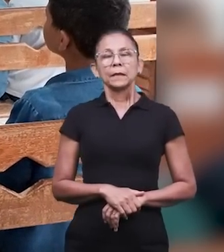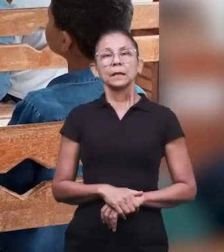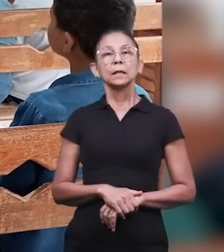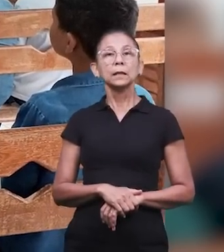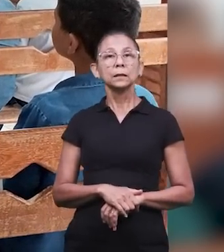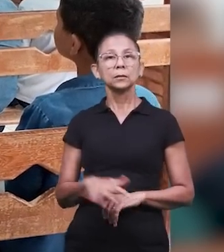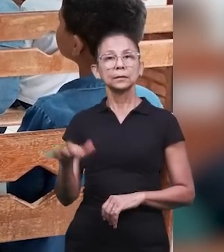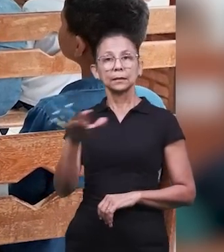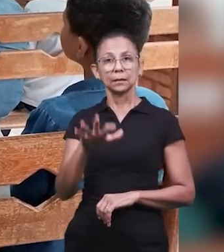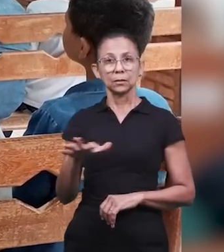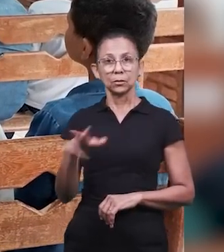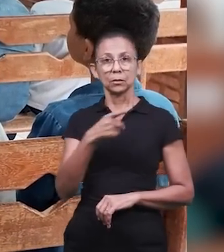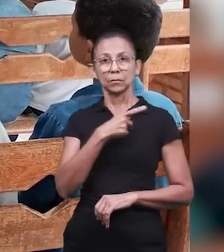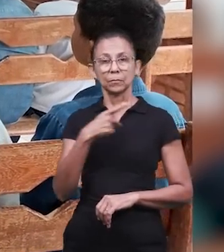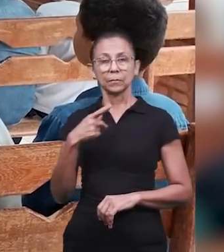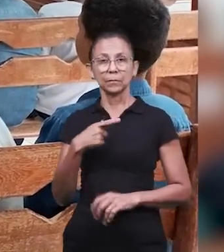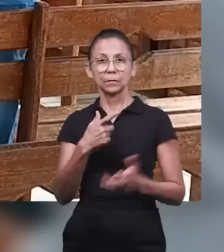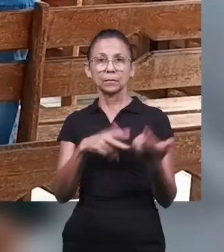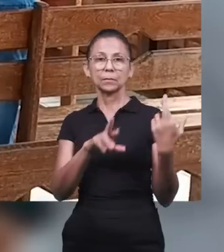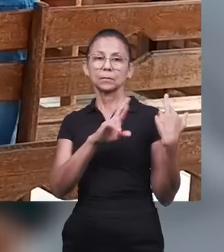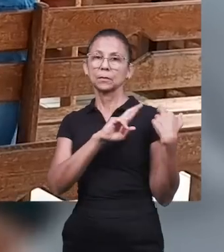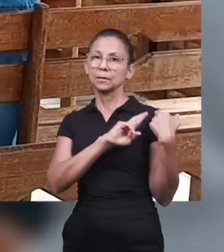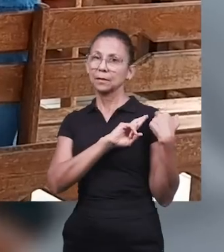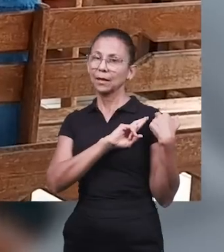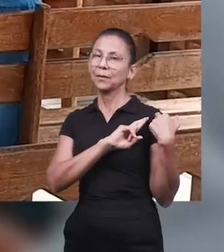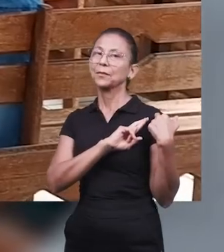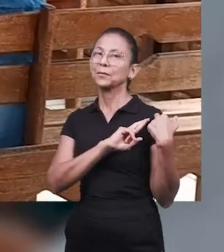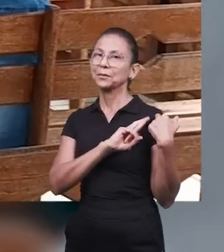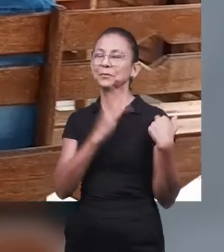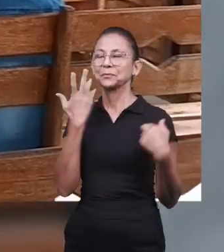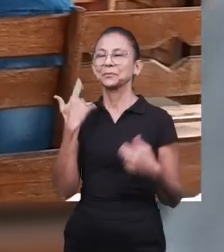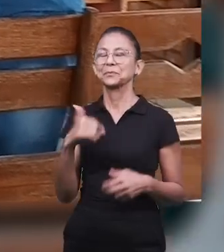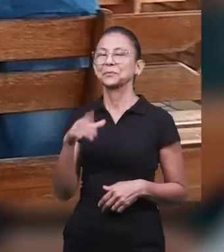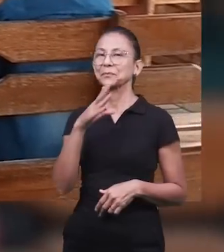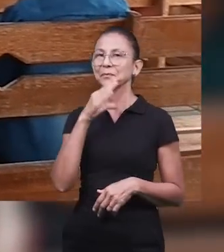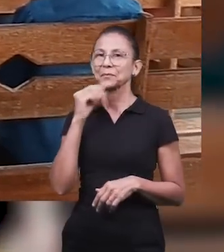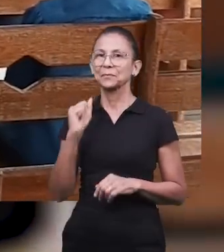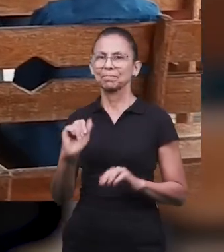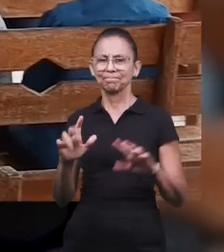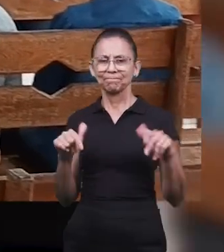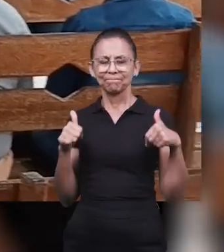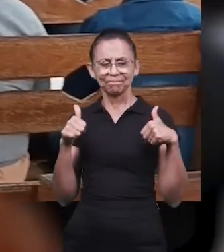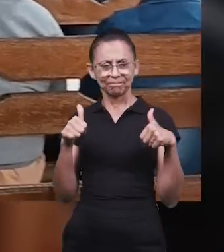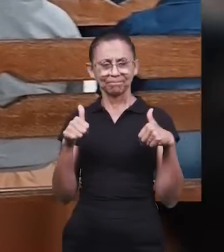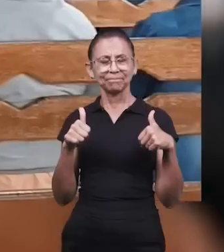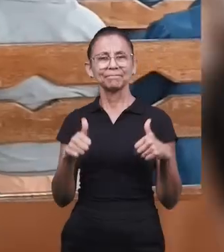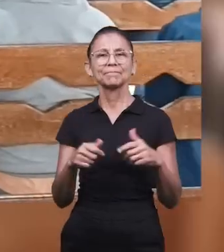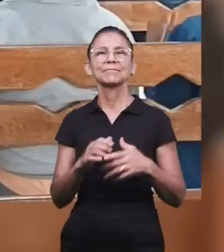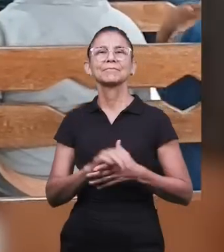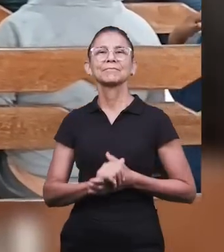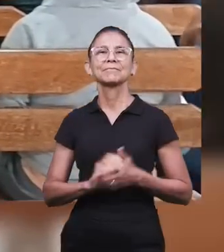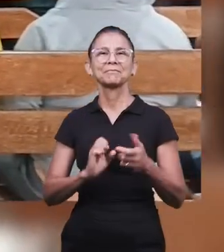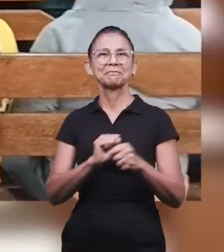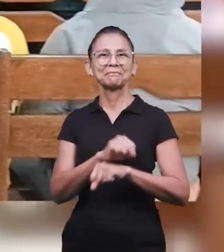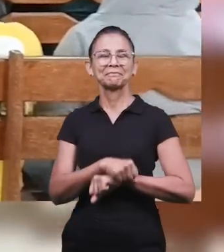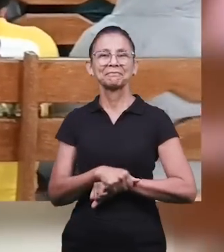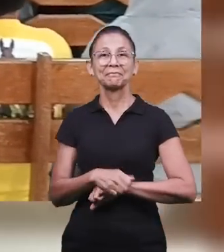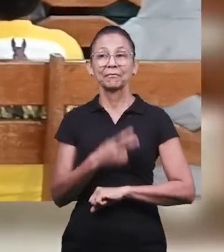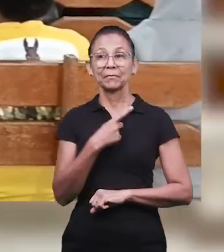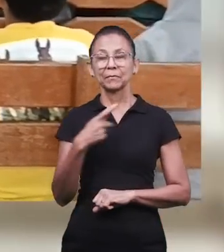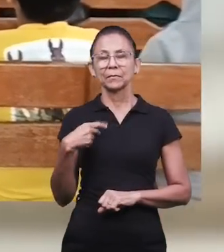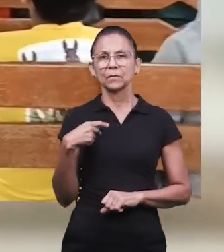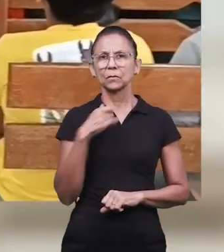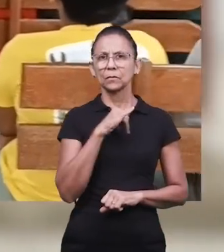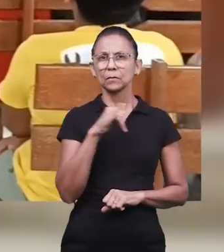pastor Jadson Dias, as crianças intermediárias e adolescentes participaram ativamente do seminário. O pastor nos conta que